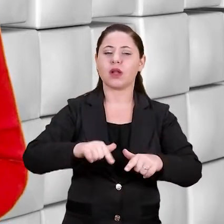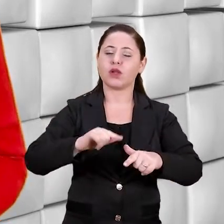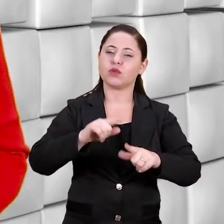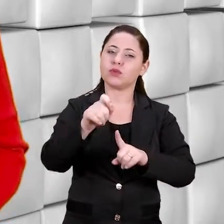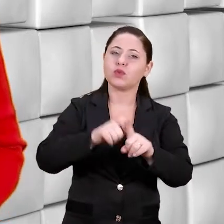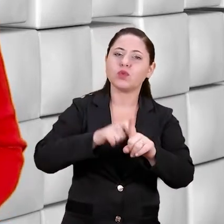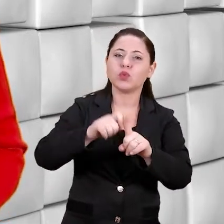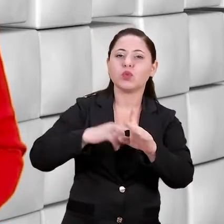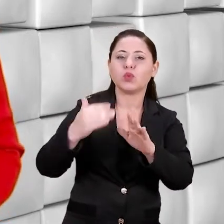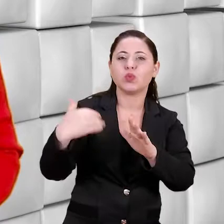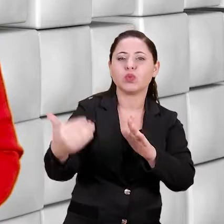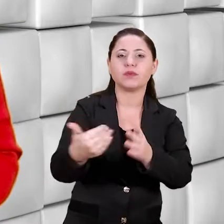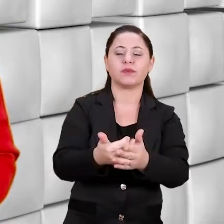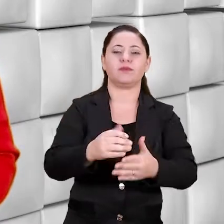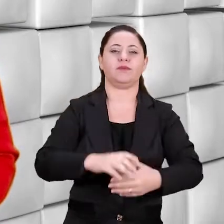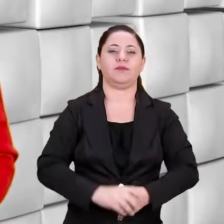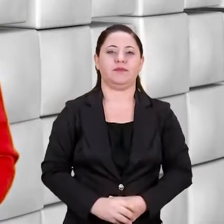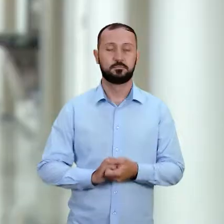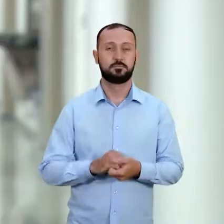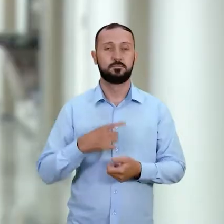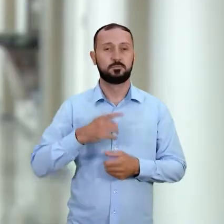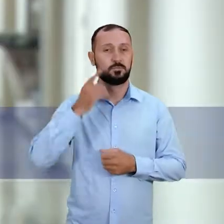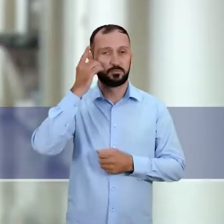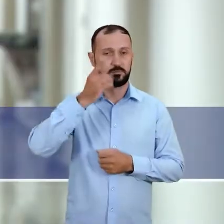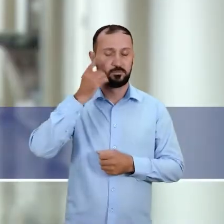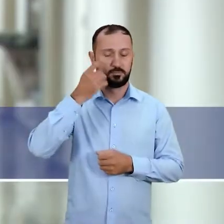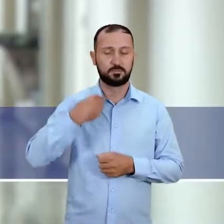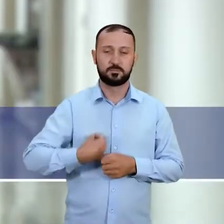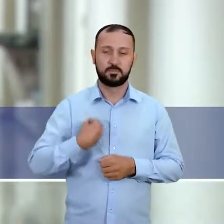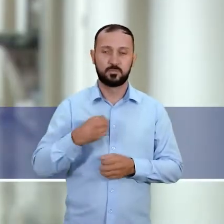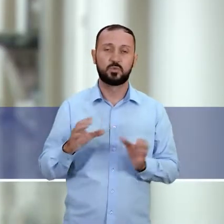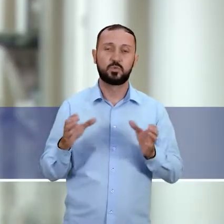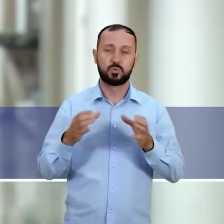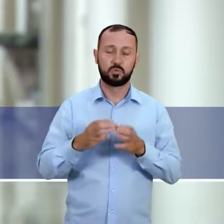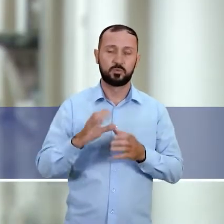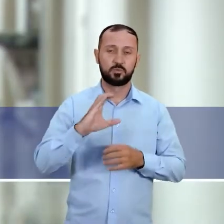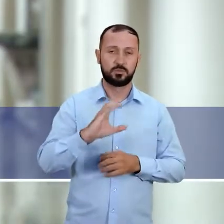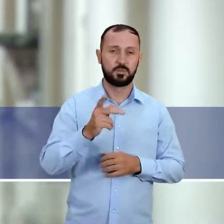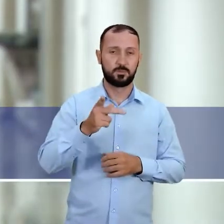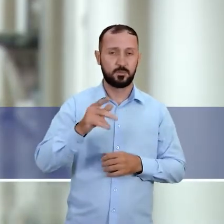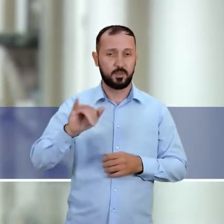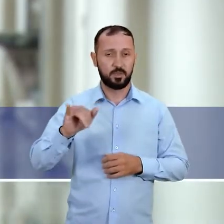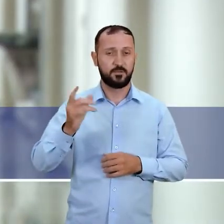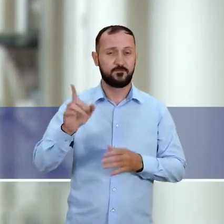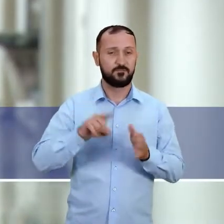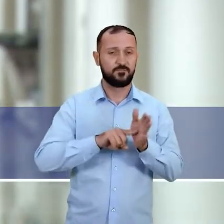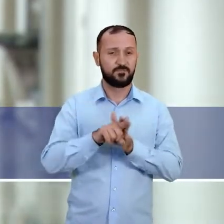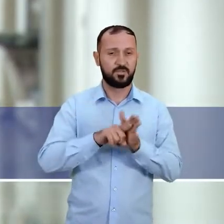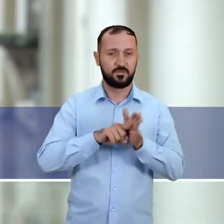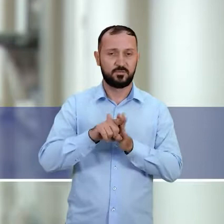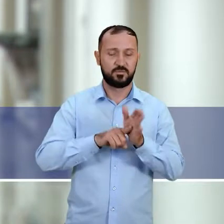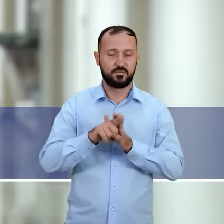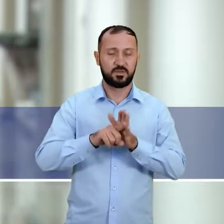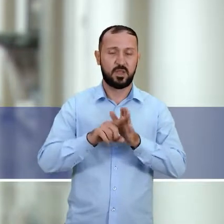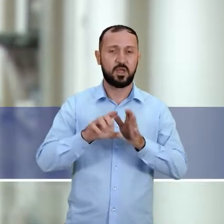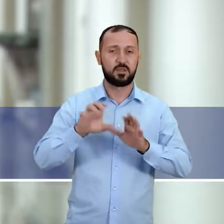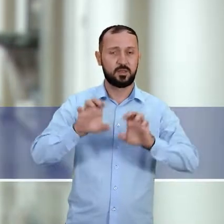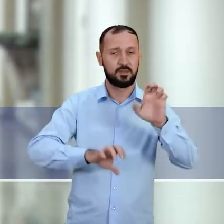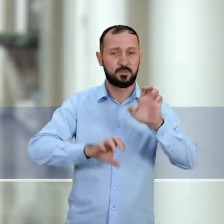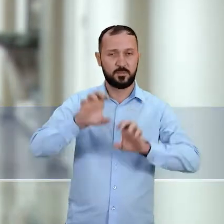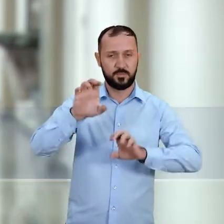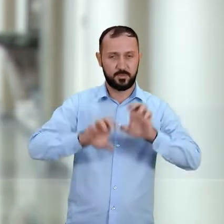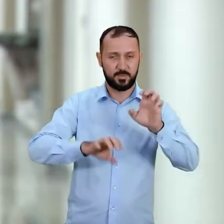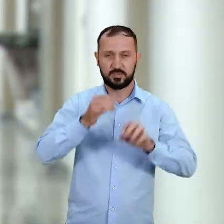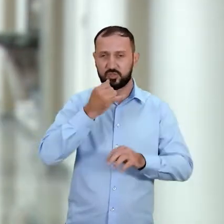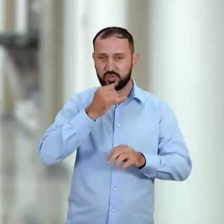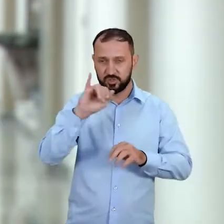trabalho para os próximos meses. Os deputados que compõem a Comissão Parlamentar de Inquérito, que irá investigar as contas de energia elétrica em Mato